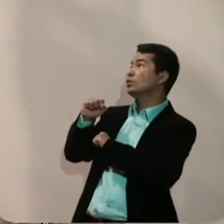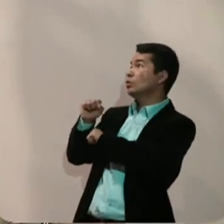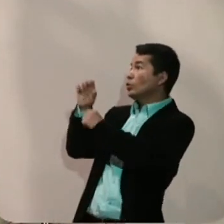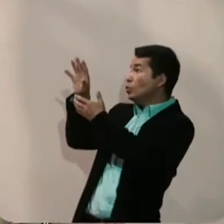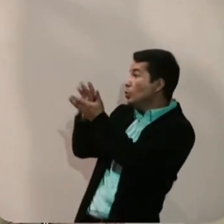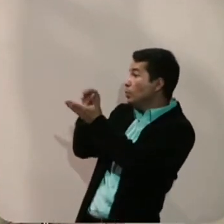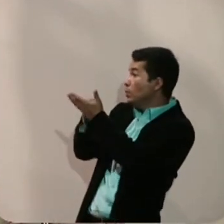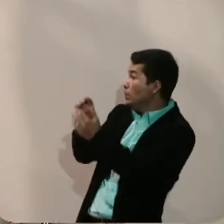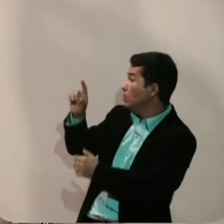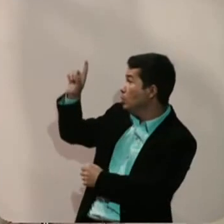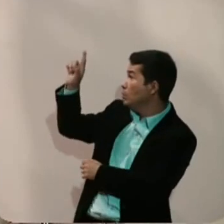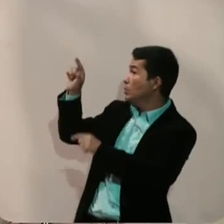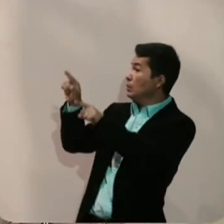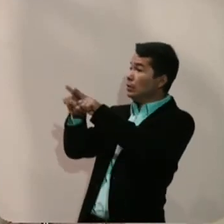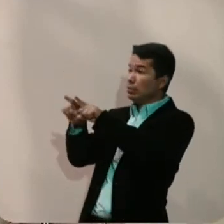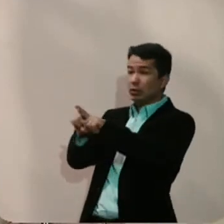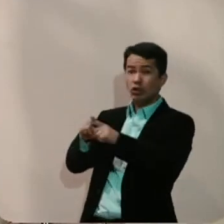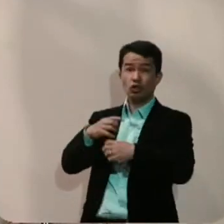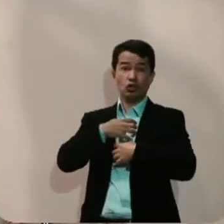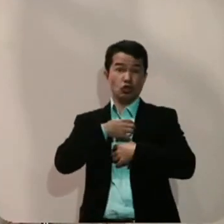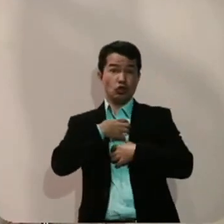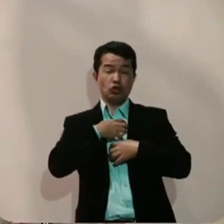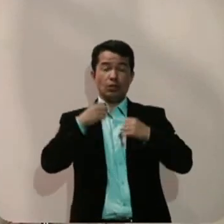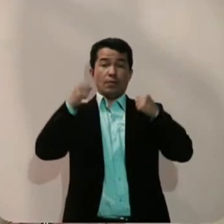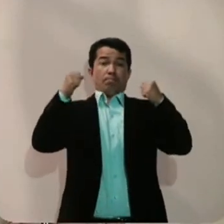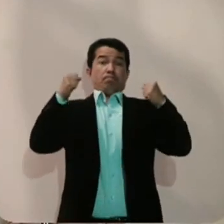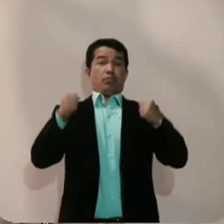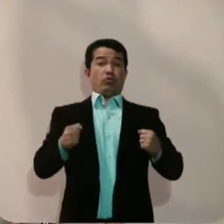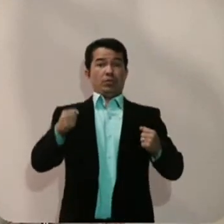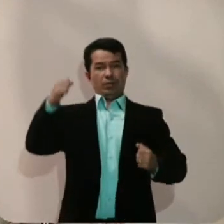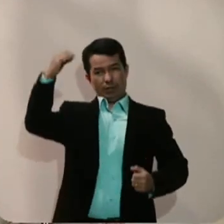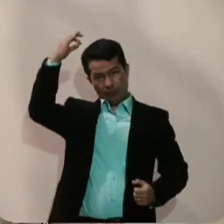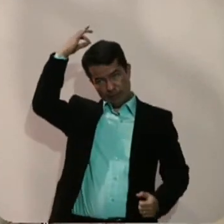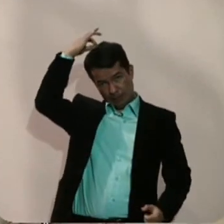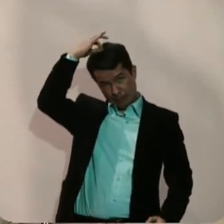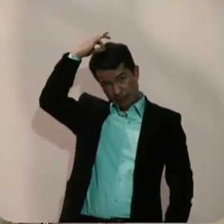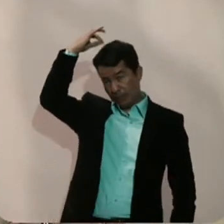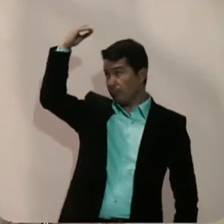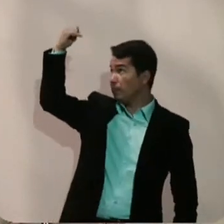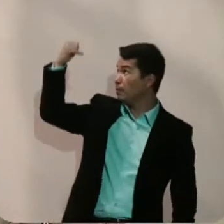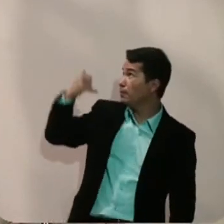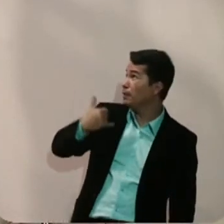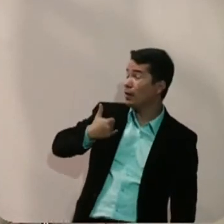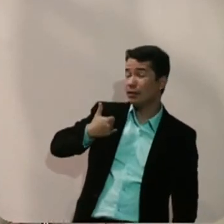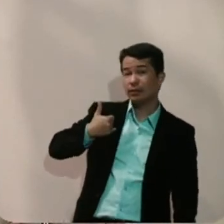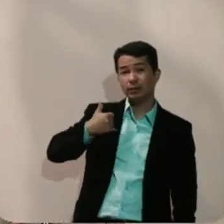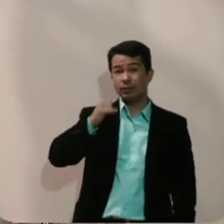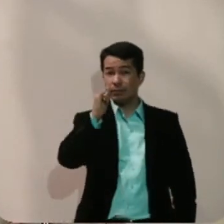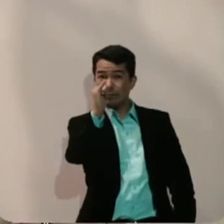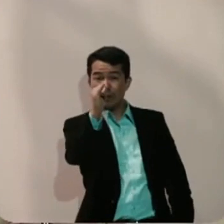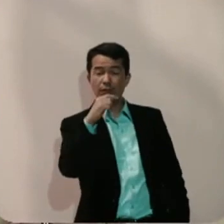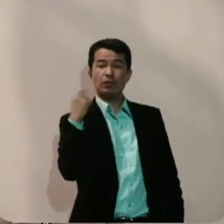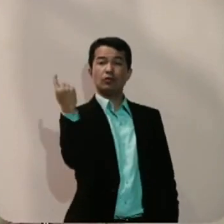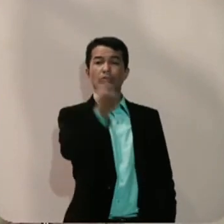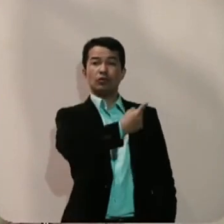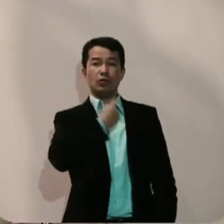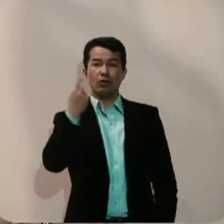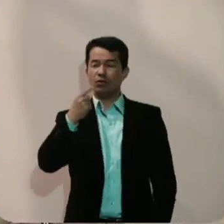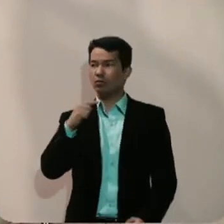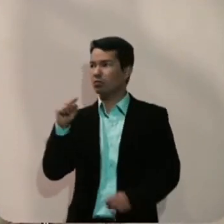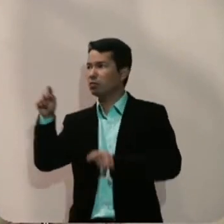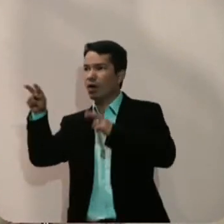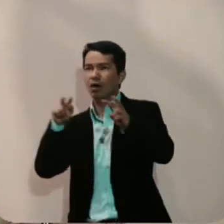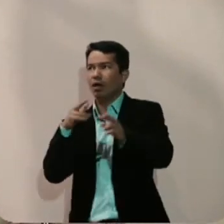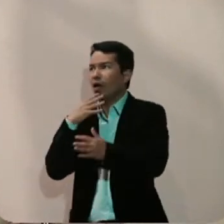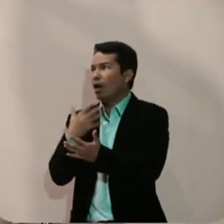do Espírito Santo, nós vamos ficar surpreendidos com o que Ele faz, até no meio de uma